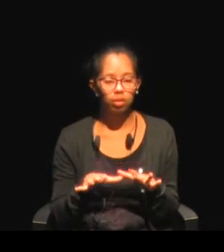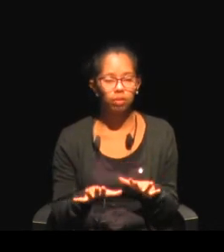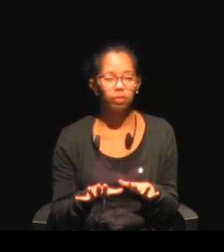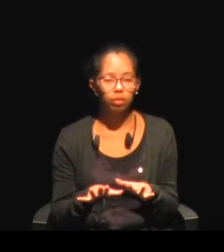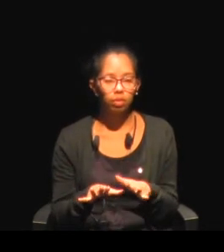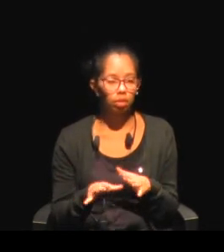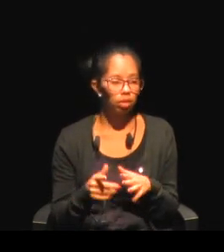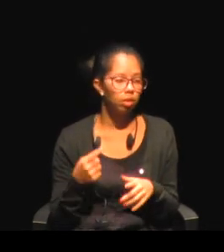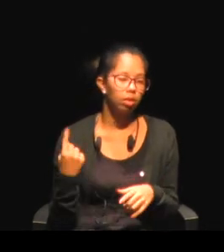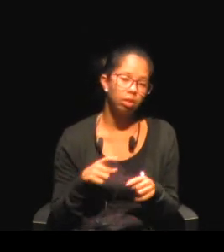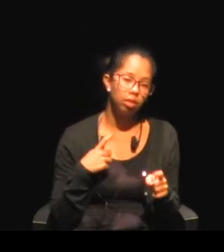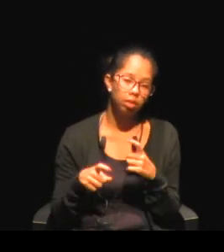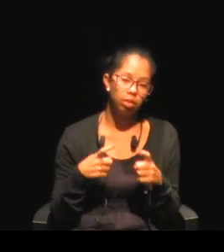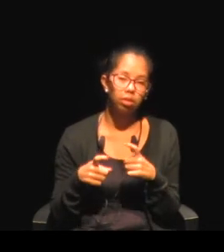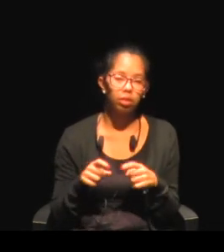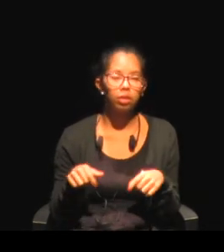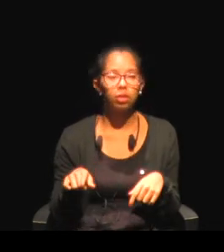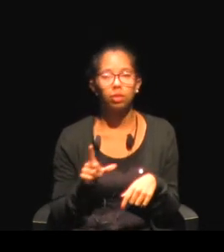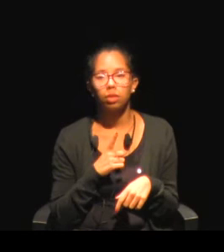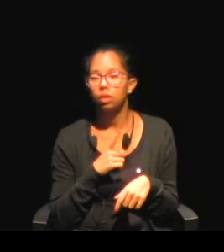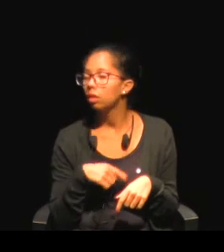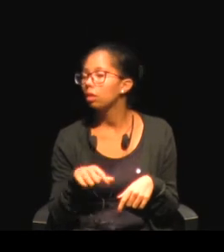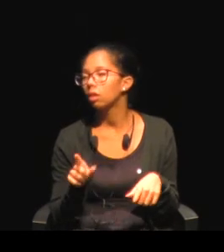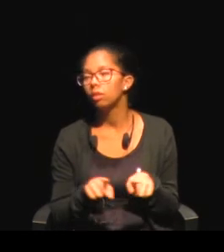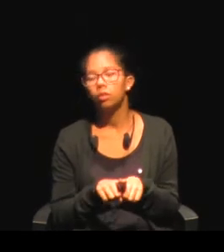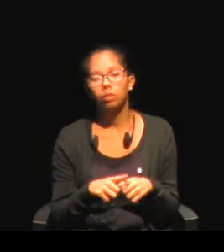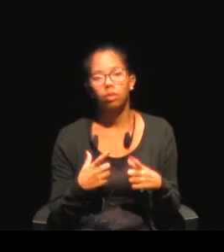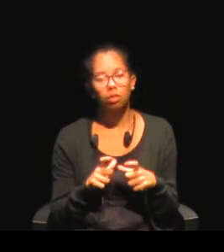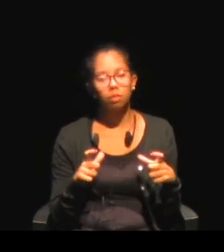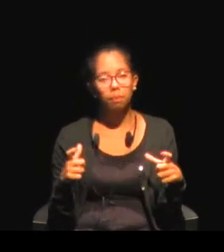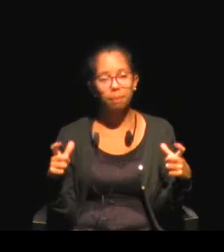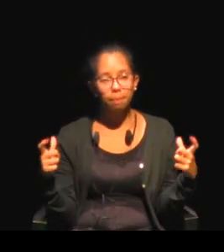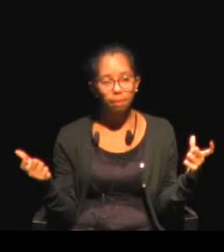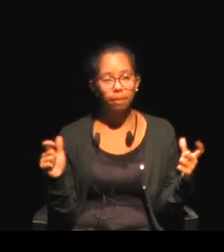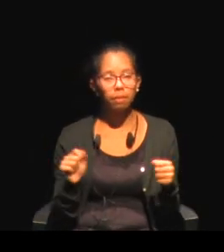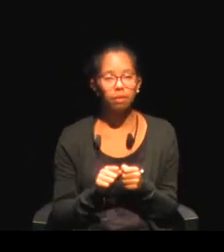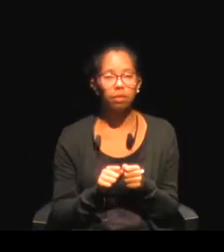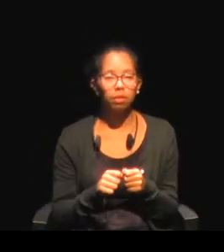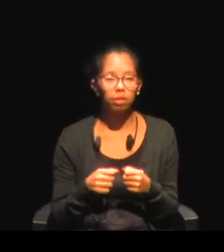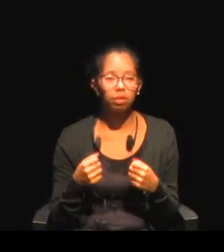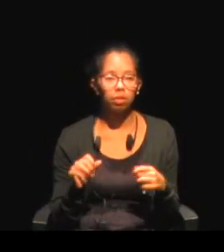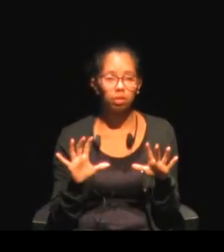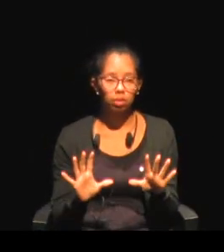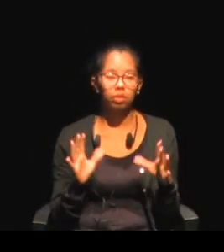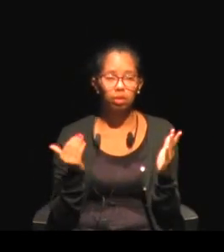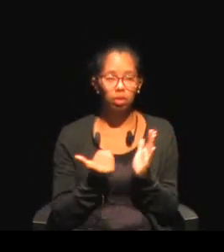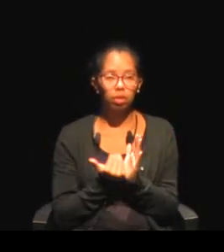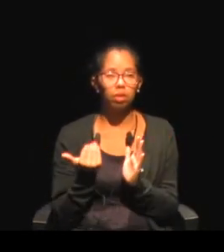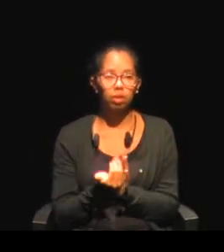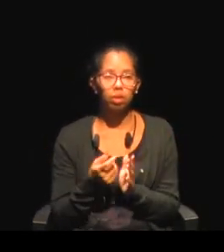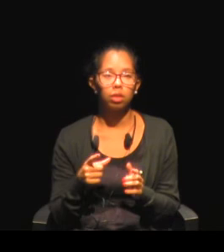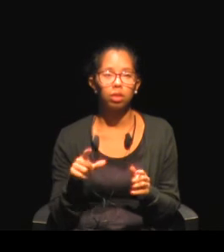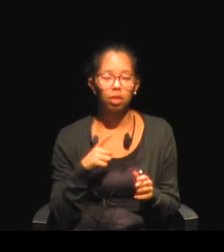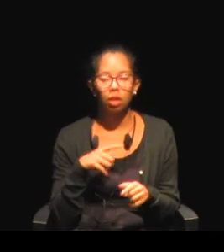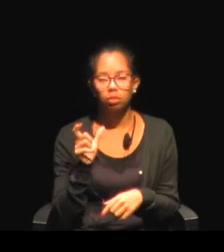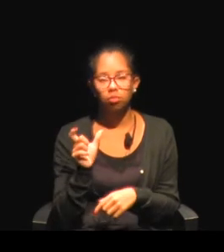nessa região. Dá para ver aqui esses pilares. Ele devia ter... Ele não tinha todos esses pilares